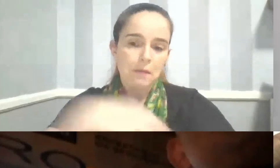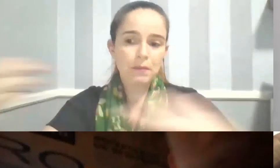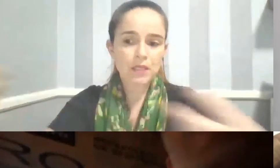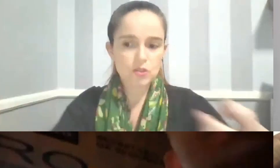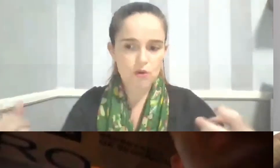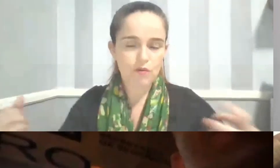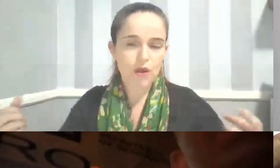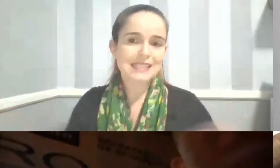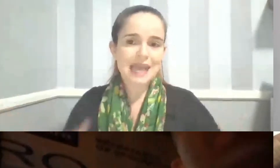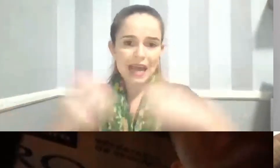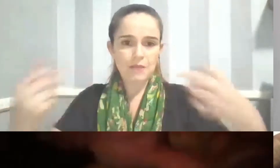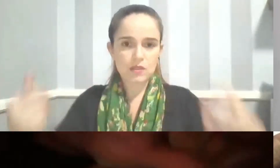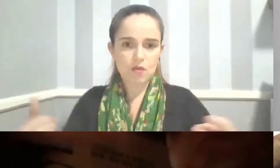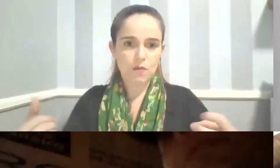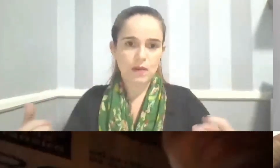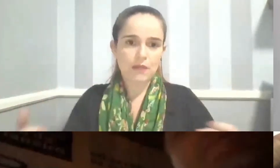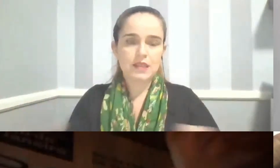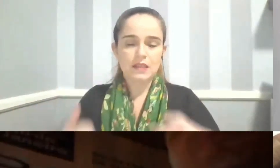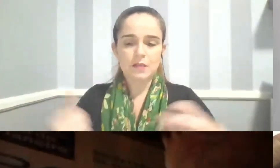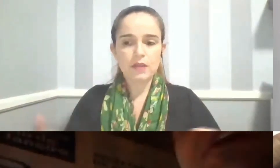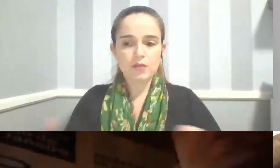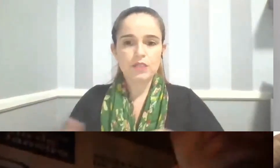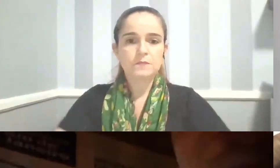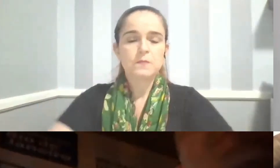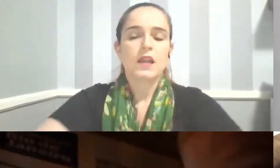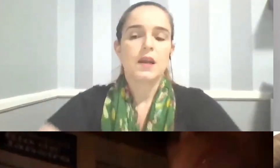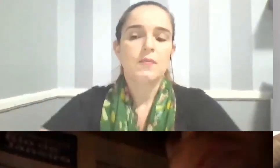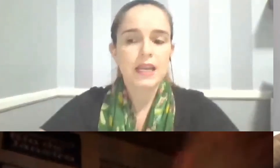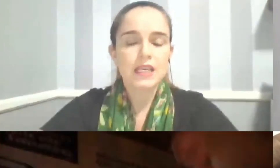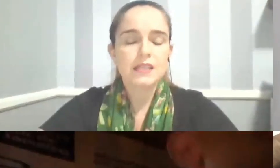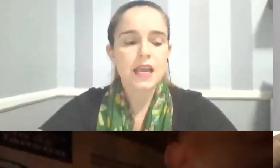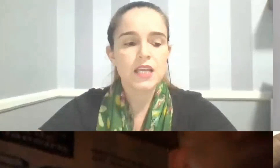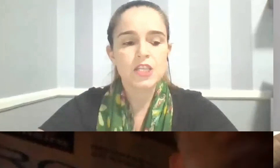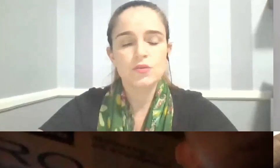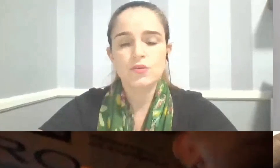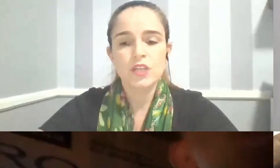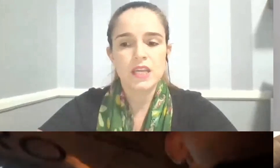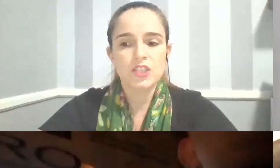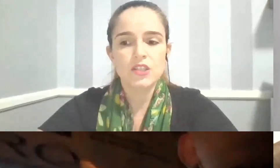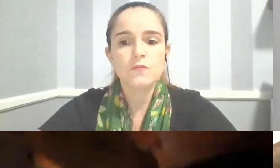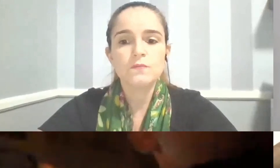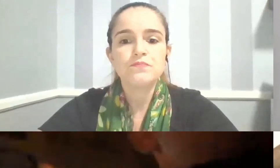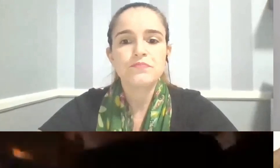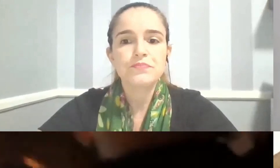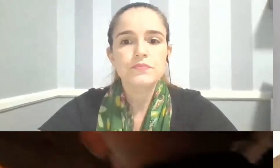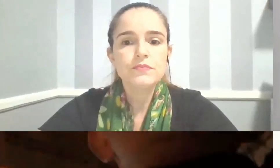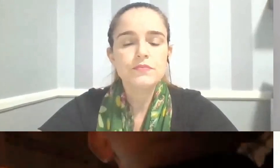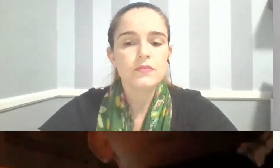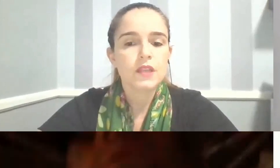Eu vou tapar a pessoa, eu vou agasalhar a pessoa para ela manter a temperatura. Mas a região do torniquete, não.